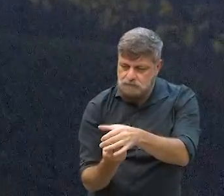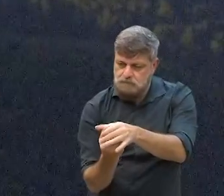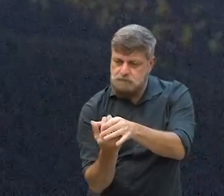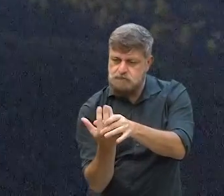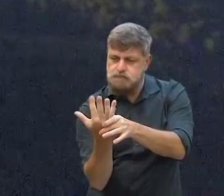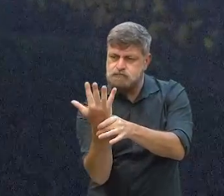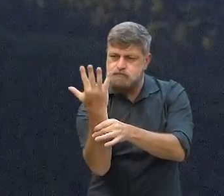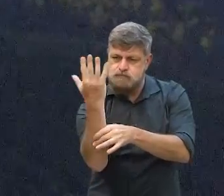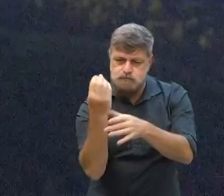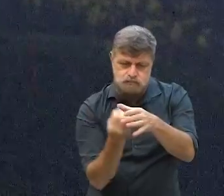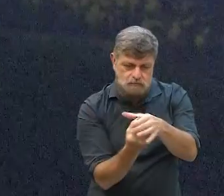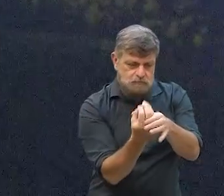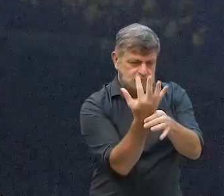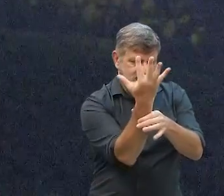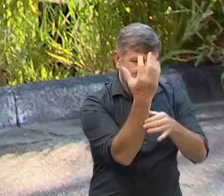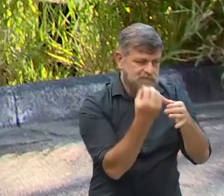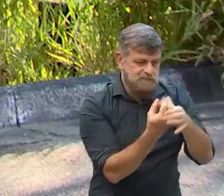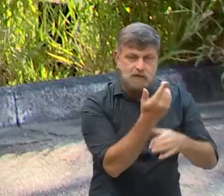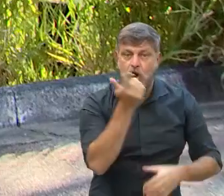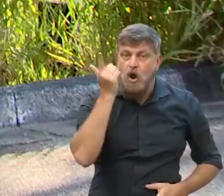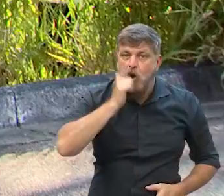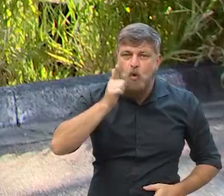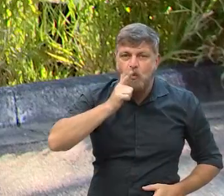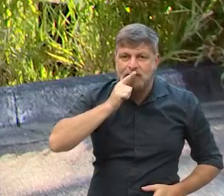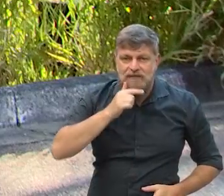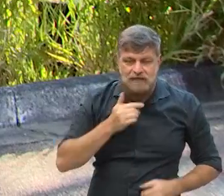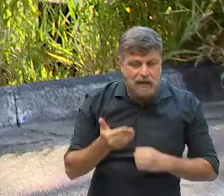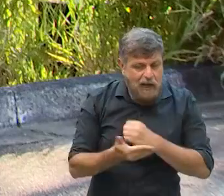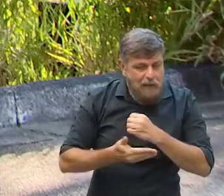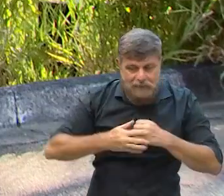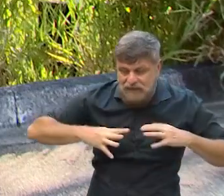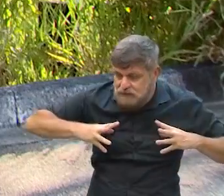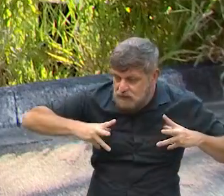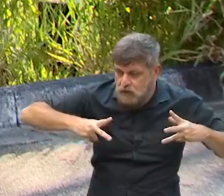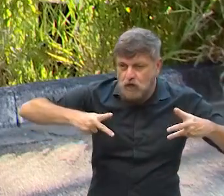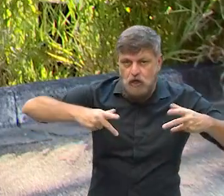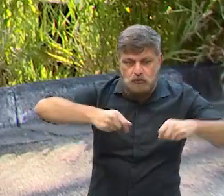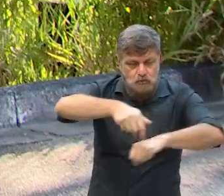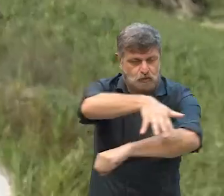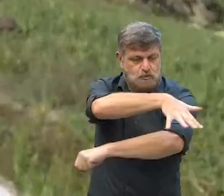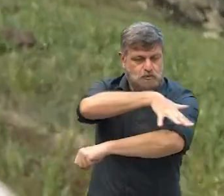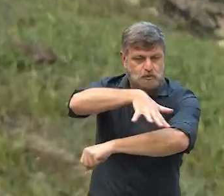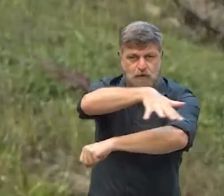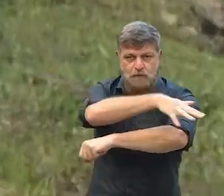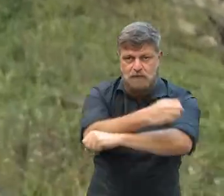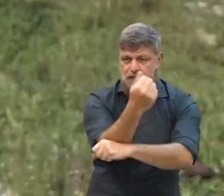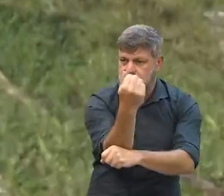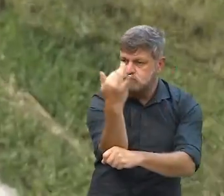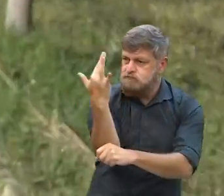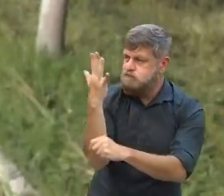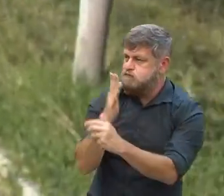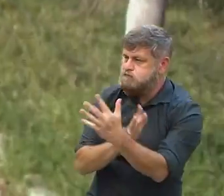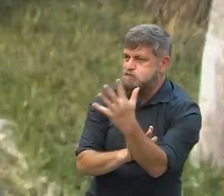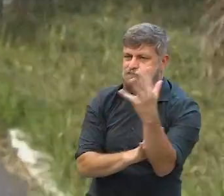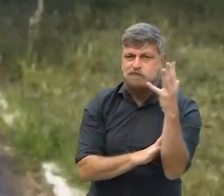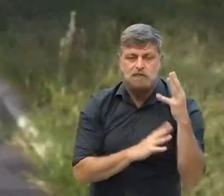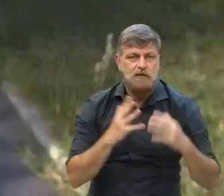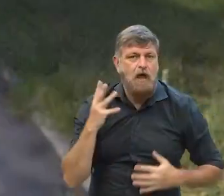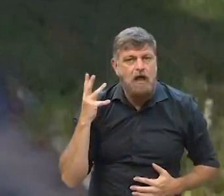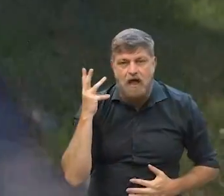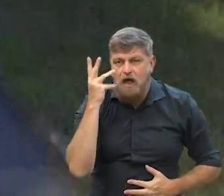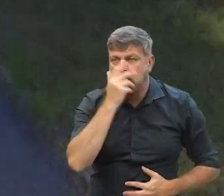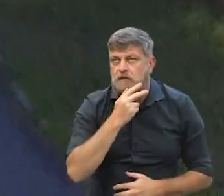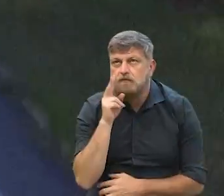de reflorestamento, e a gente reflorestou basicamente o parque todo. E hoje ele é esse parque tão bonito que a